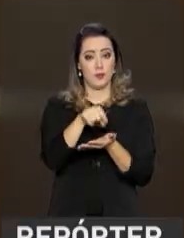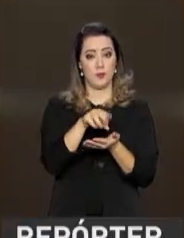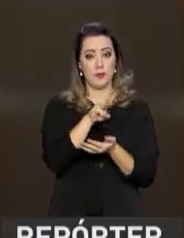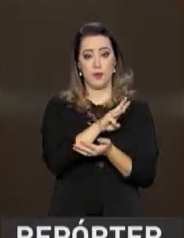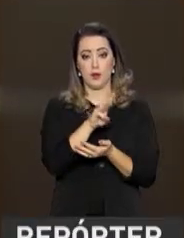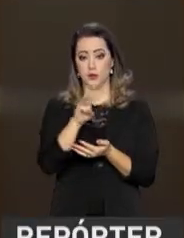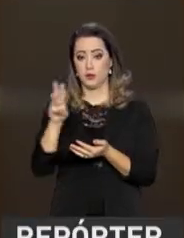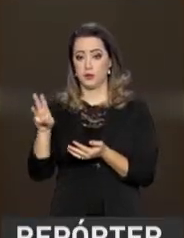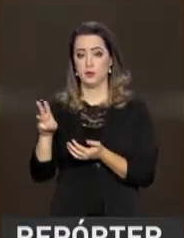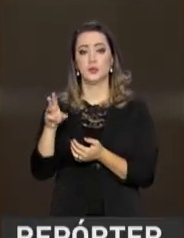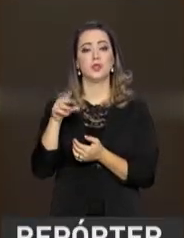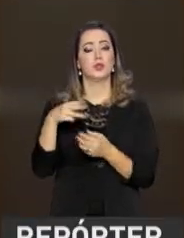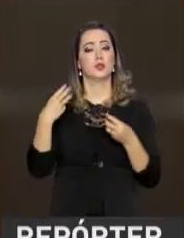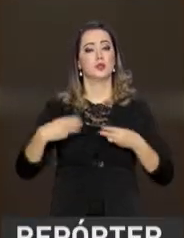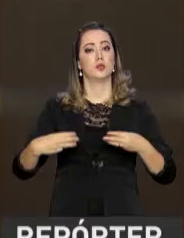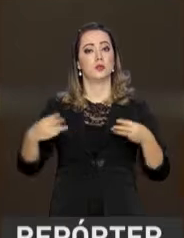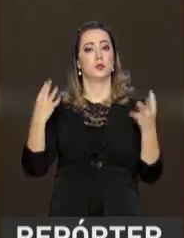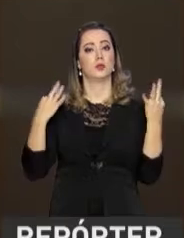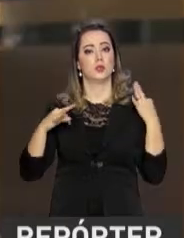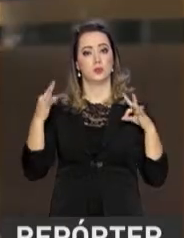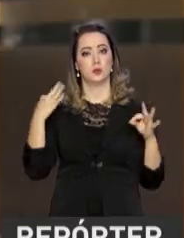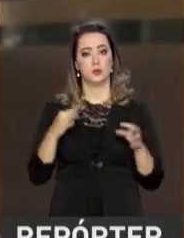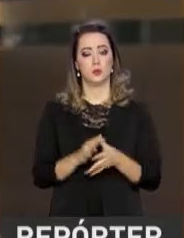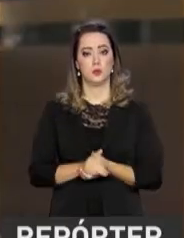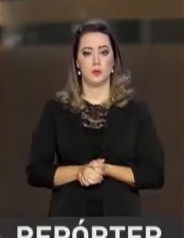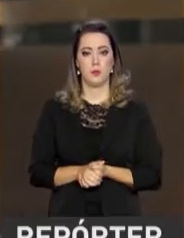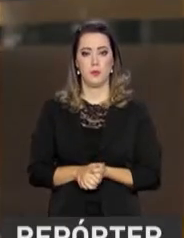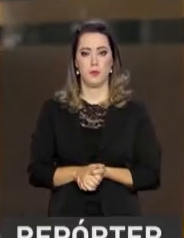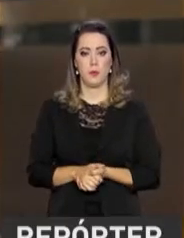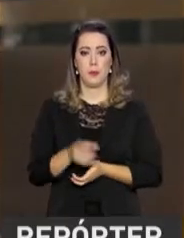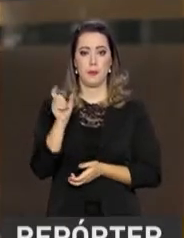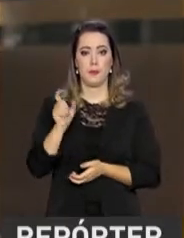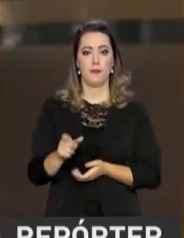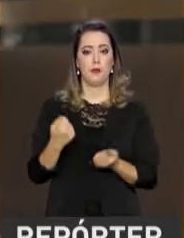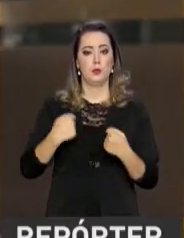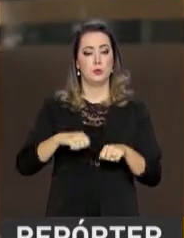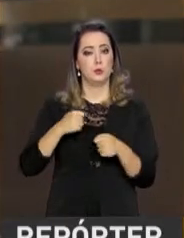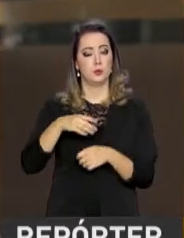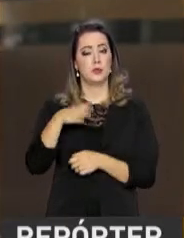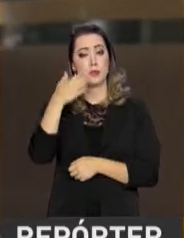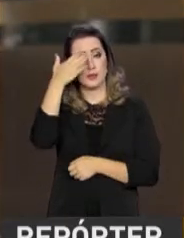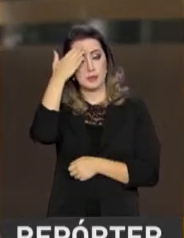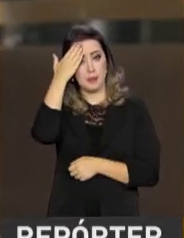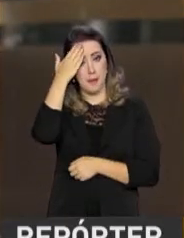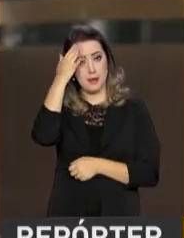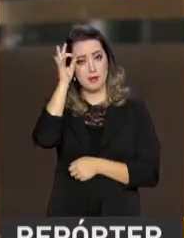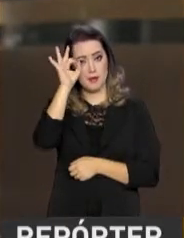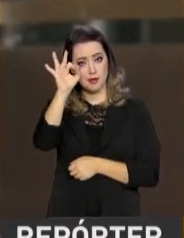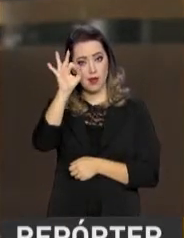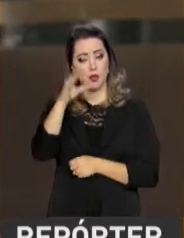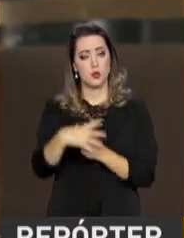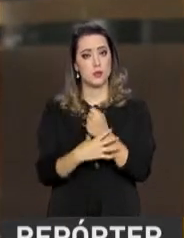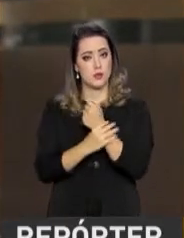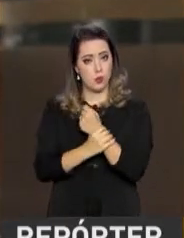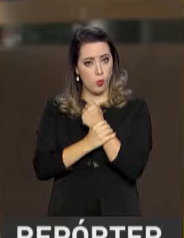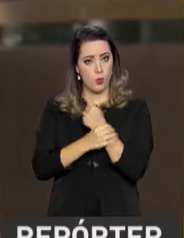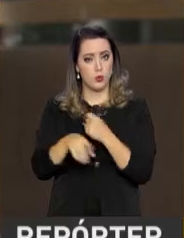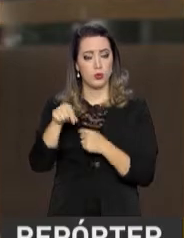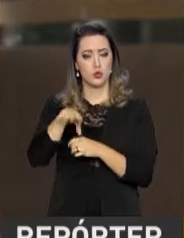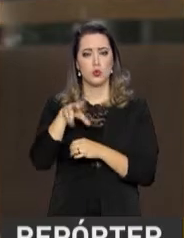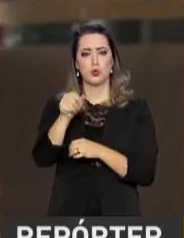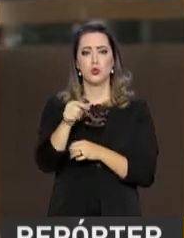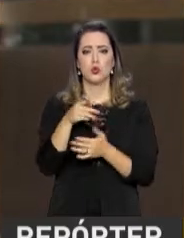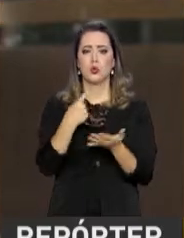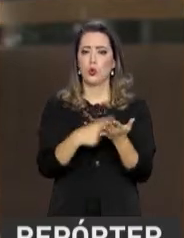prestadores de serviços turísticos, o Cadastur. O cliente precisa estar seguro de que tudo que há ali, aquele compromisso que o hotel